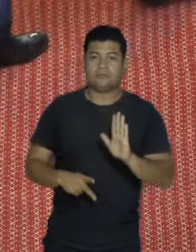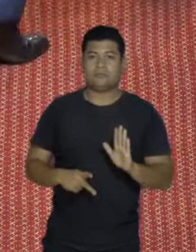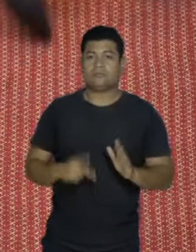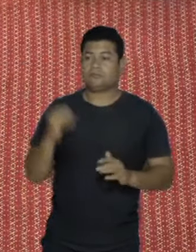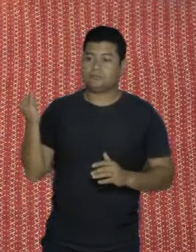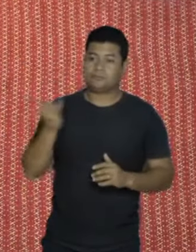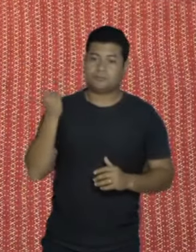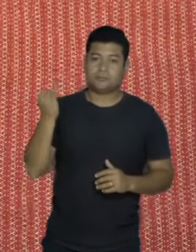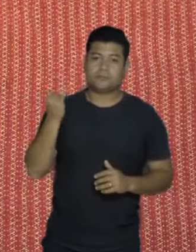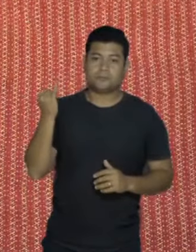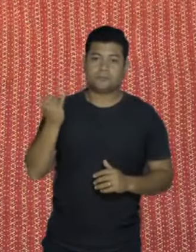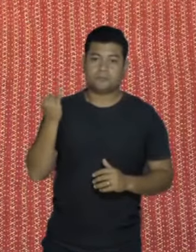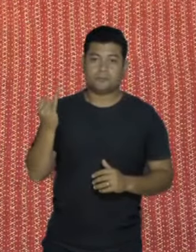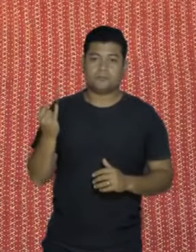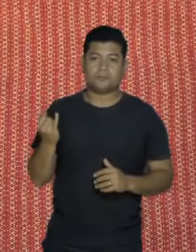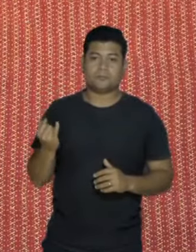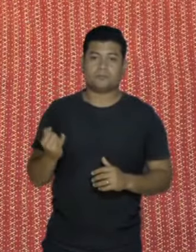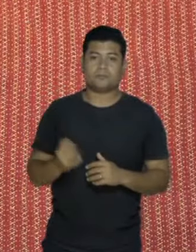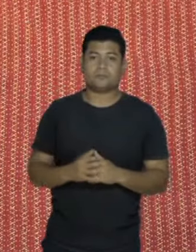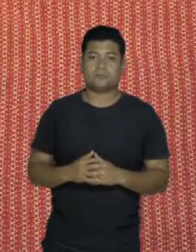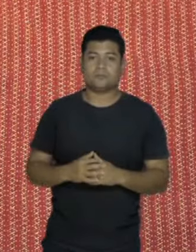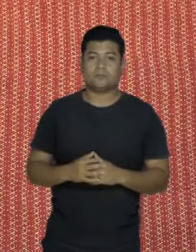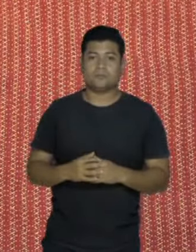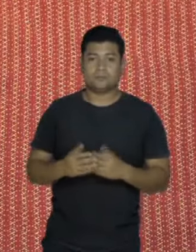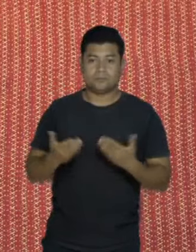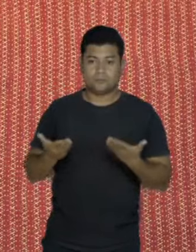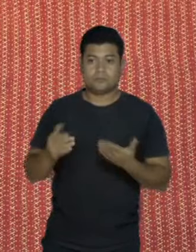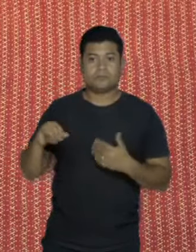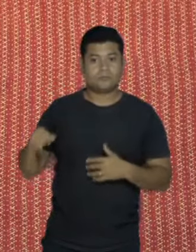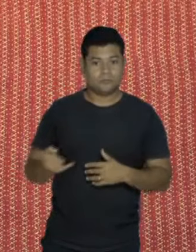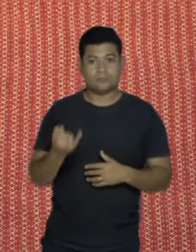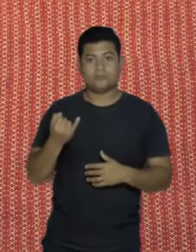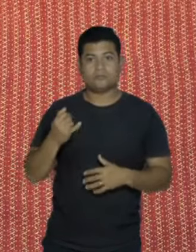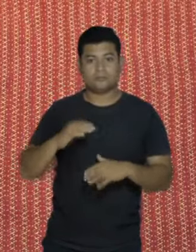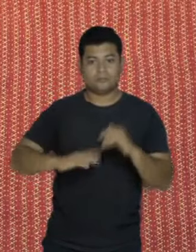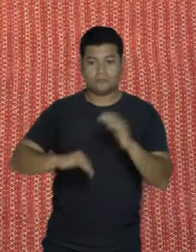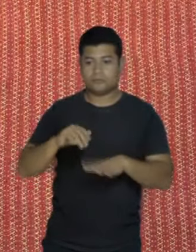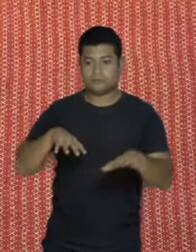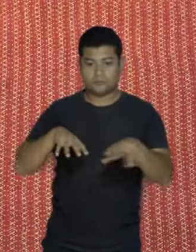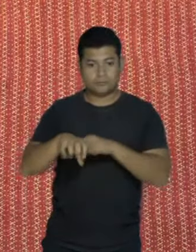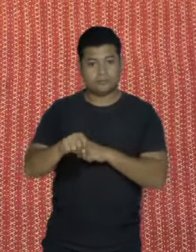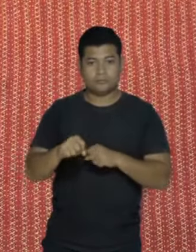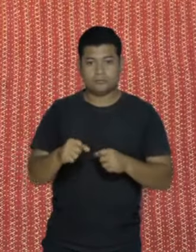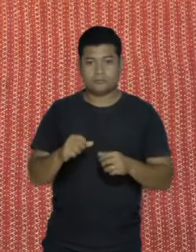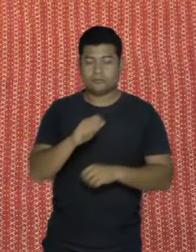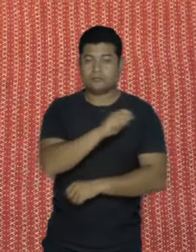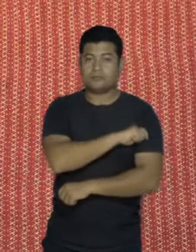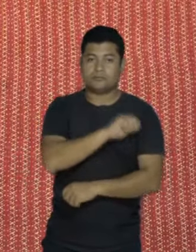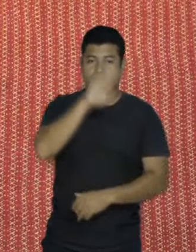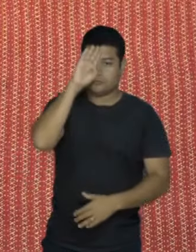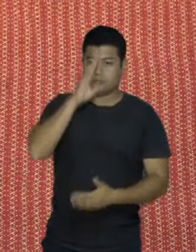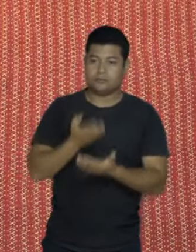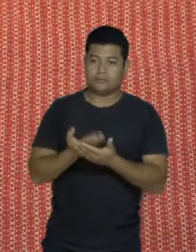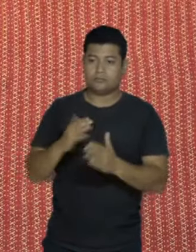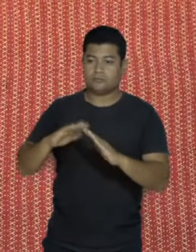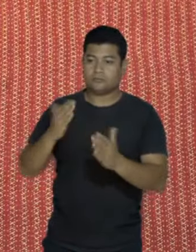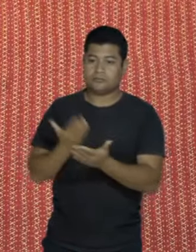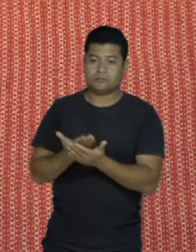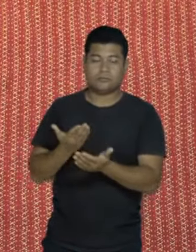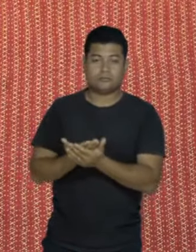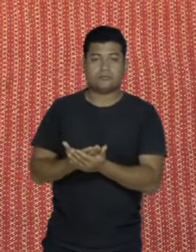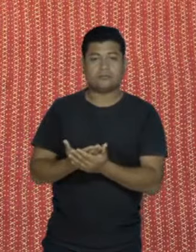importância e oportunidade para qualificação dos nossos estudantes acredito que a educação e a